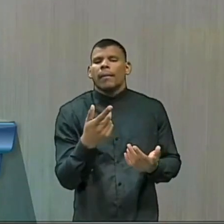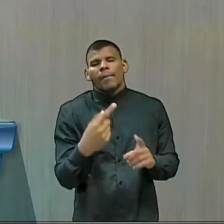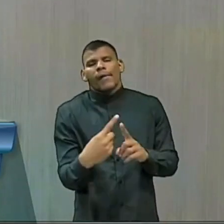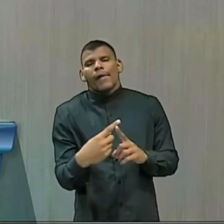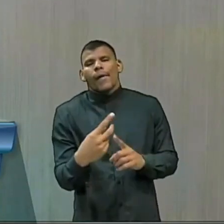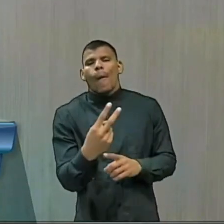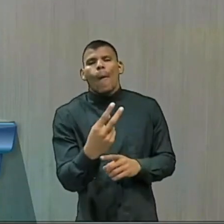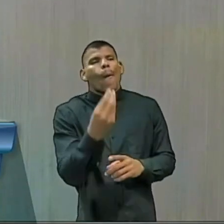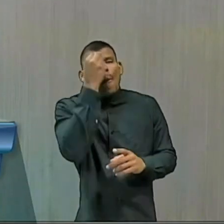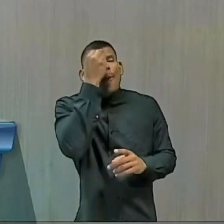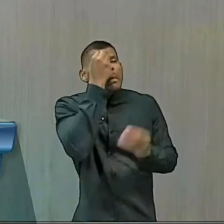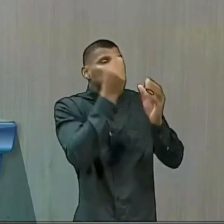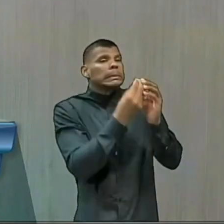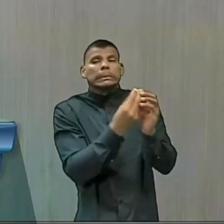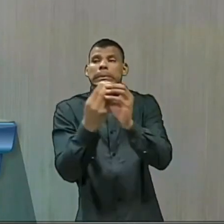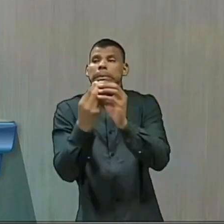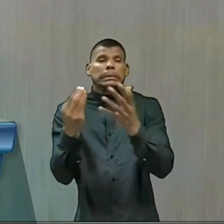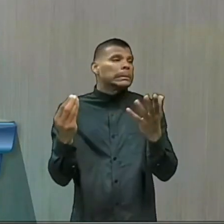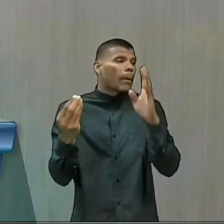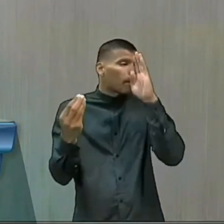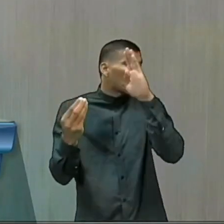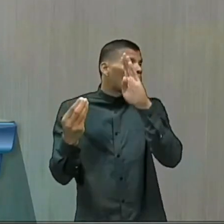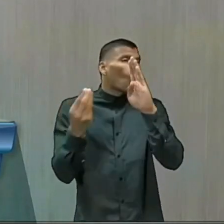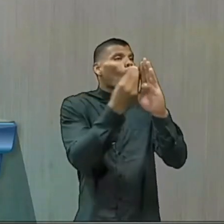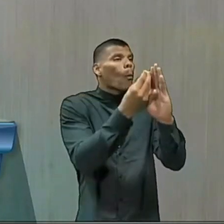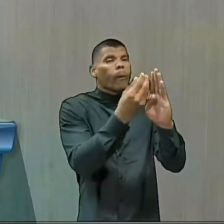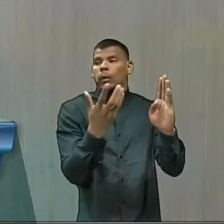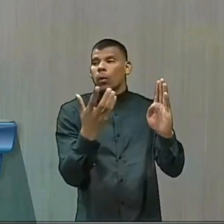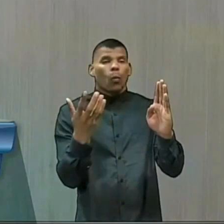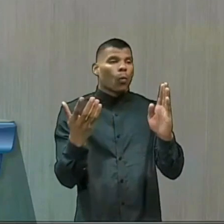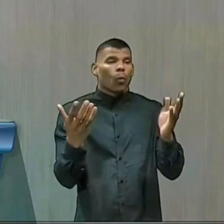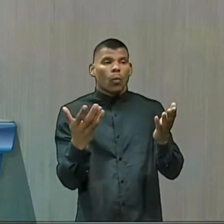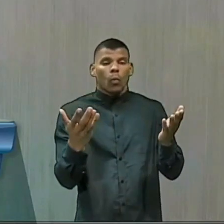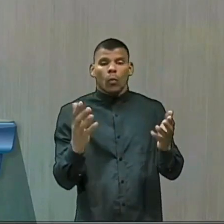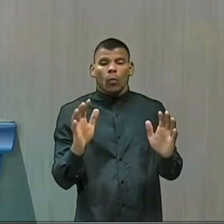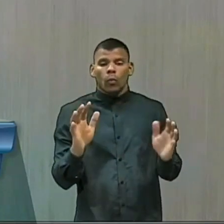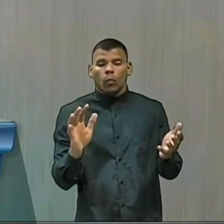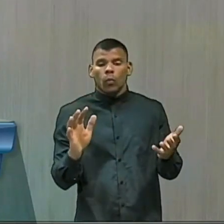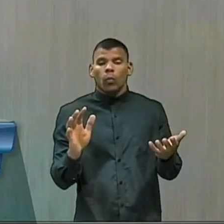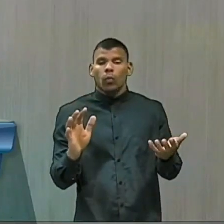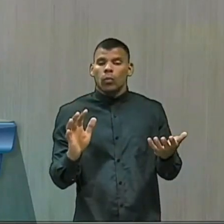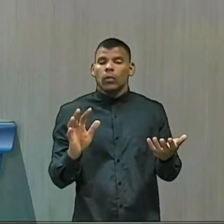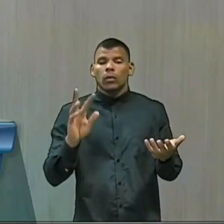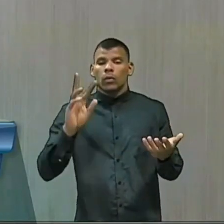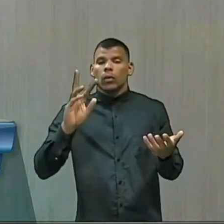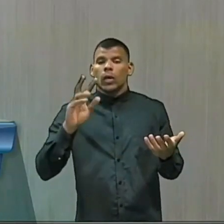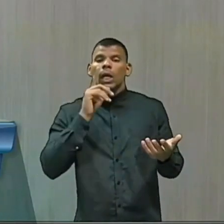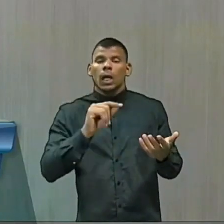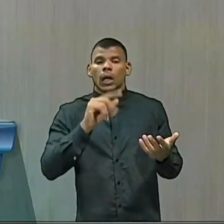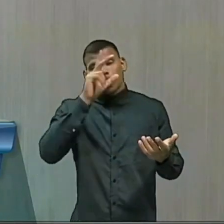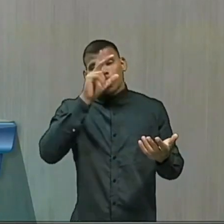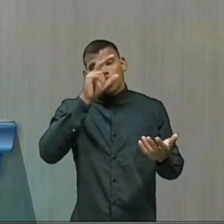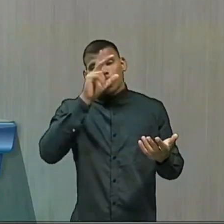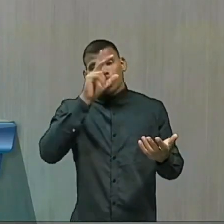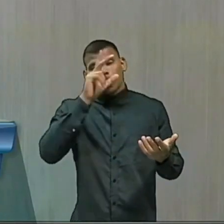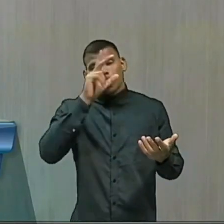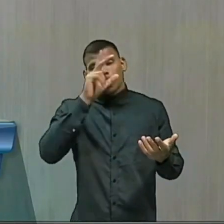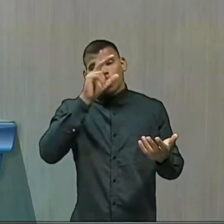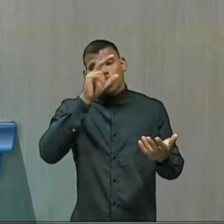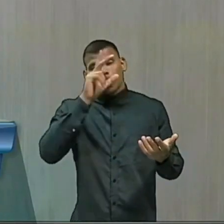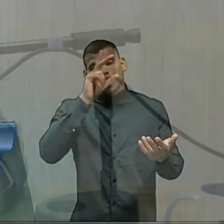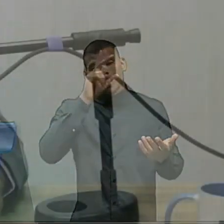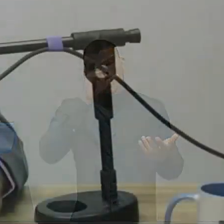a culpa no governo Bolsonaro, porque hoje são aliados, vai querer jogar no prefeito Sarto.